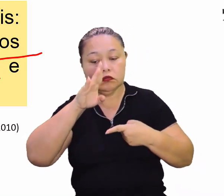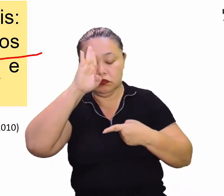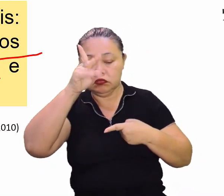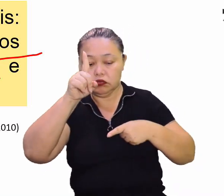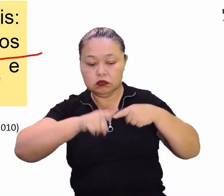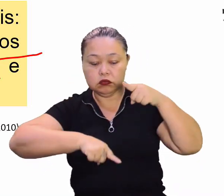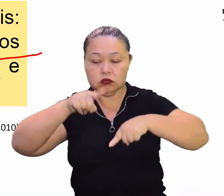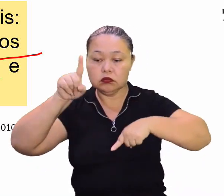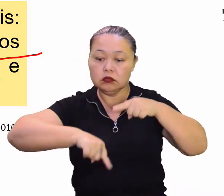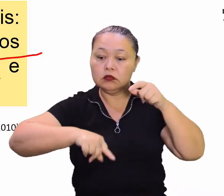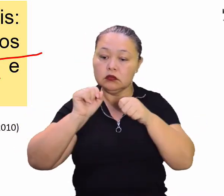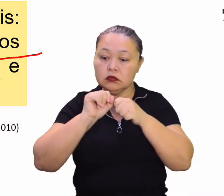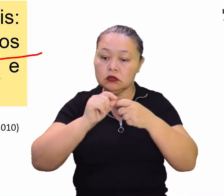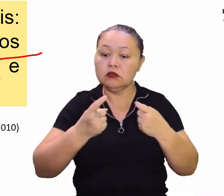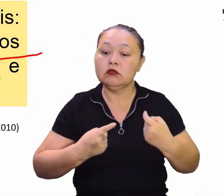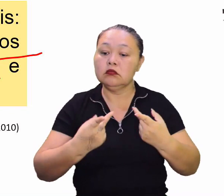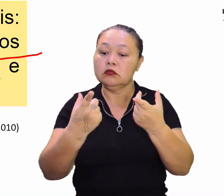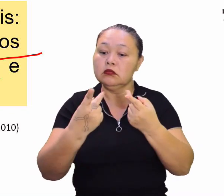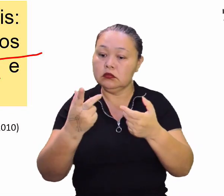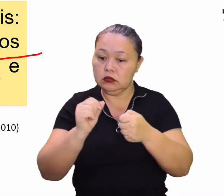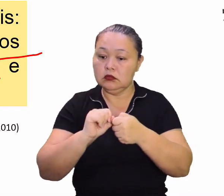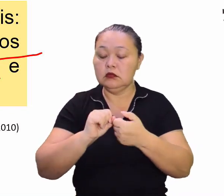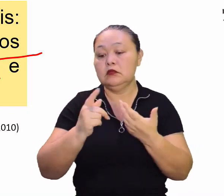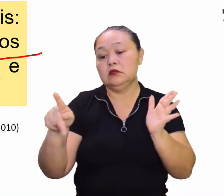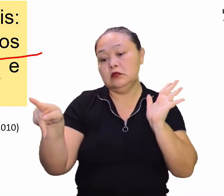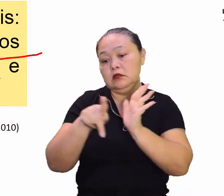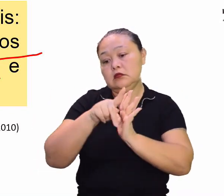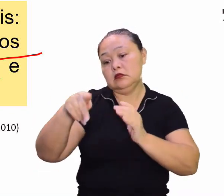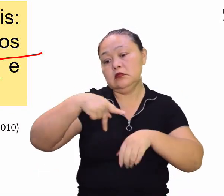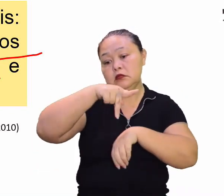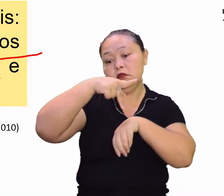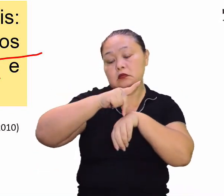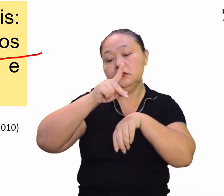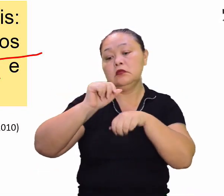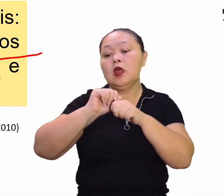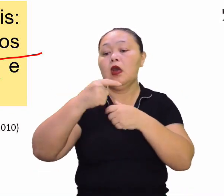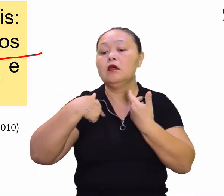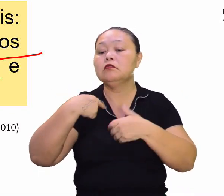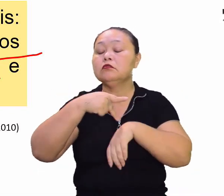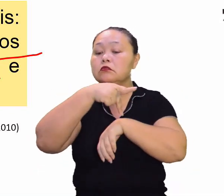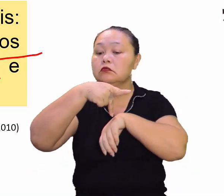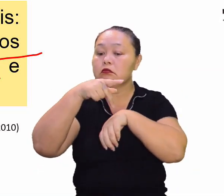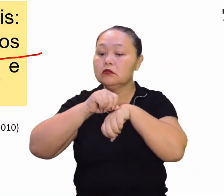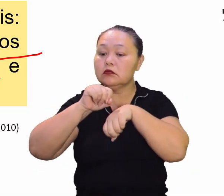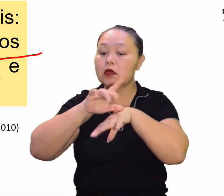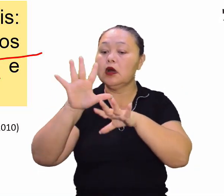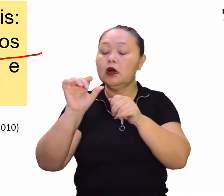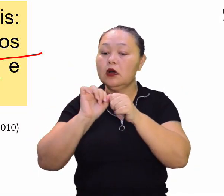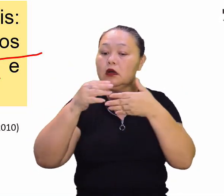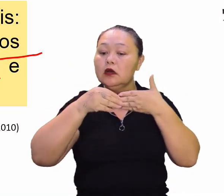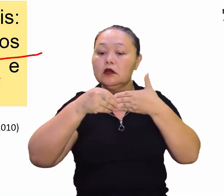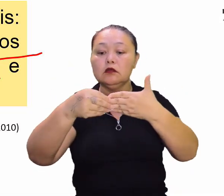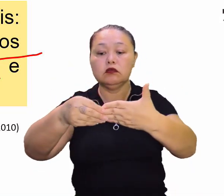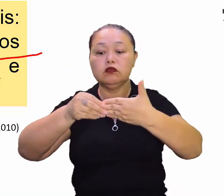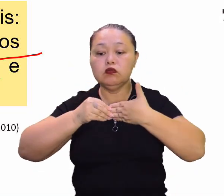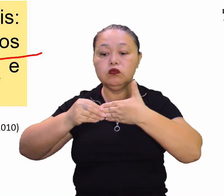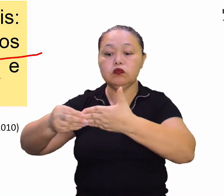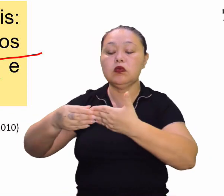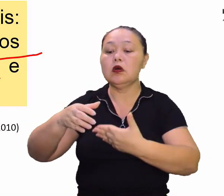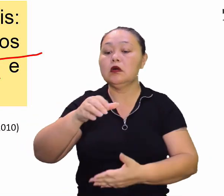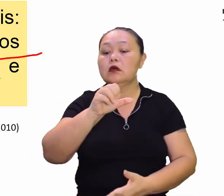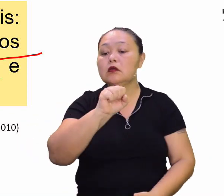por Singapura, e o país se destaca por sua infraestrutura de transporte e serviços